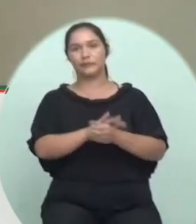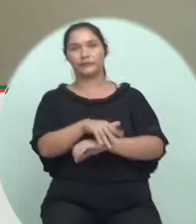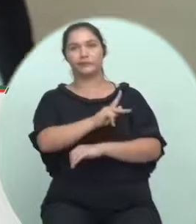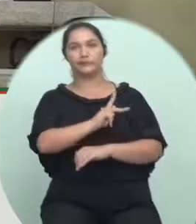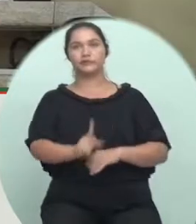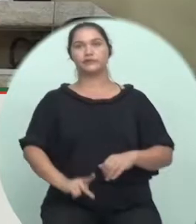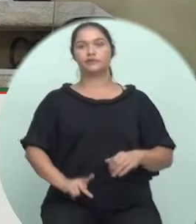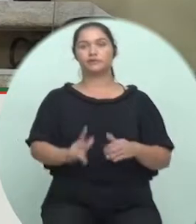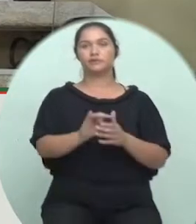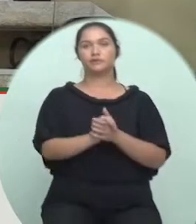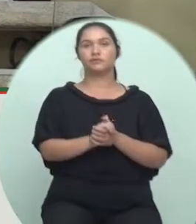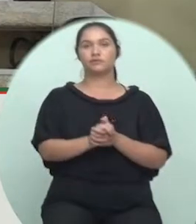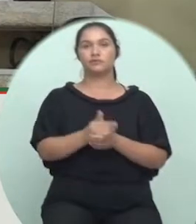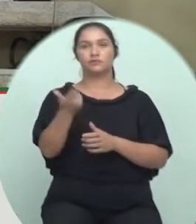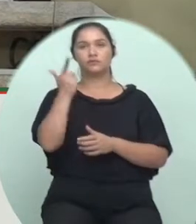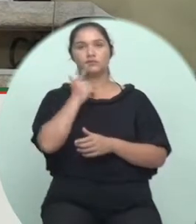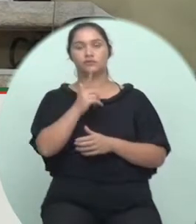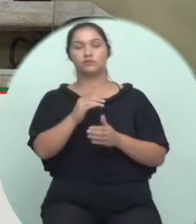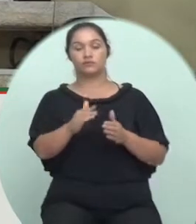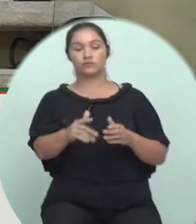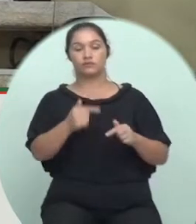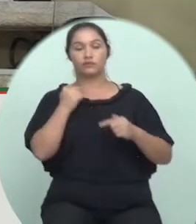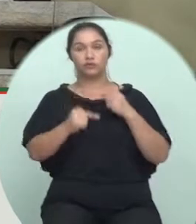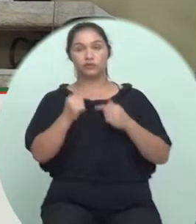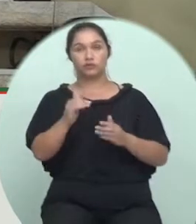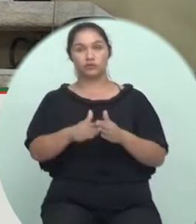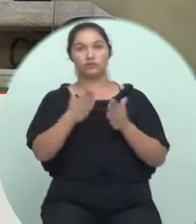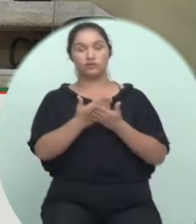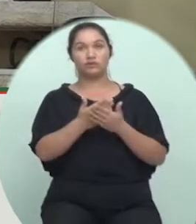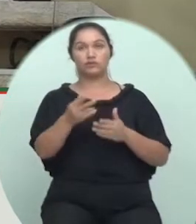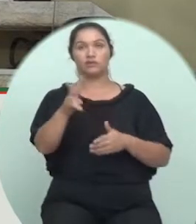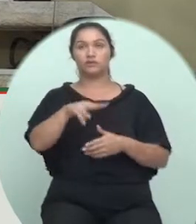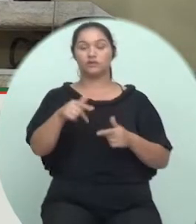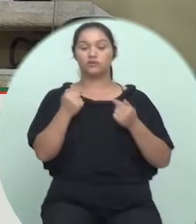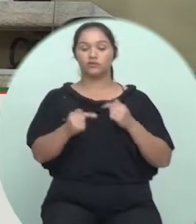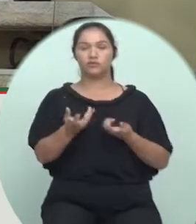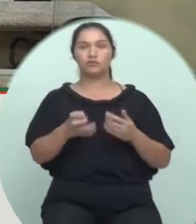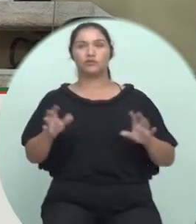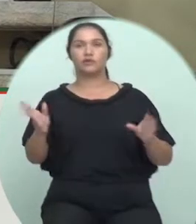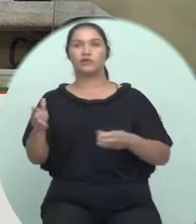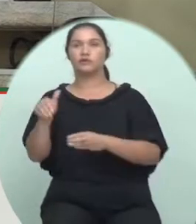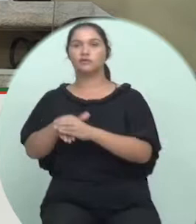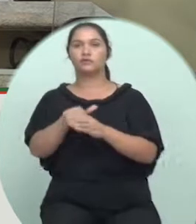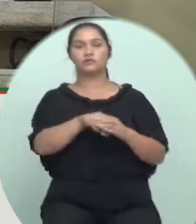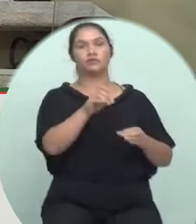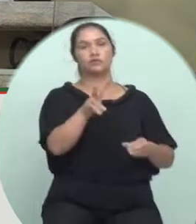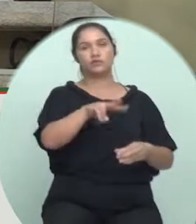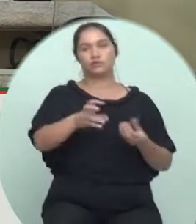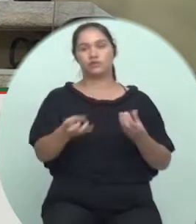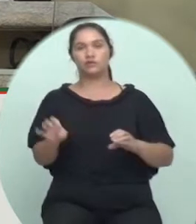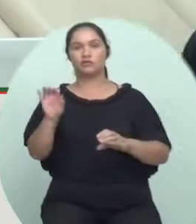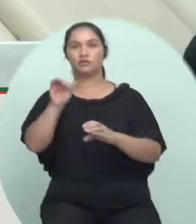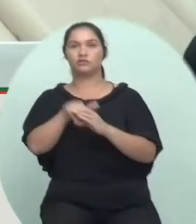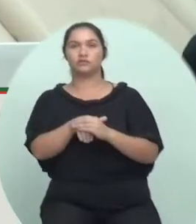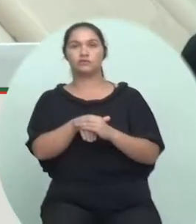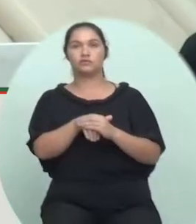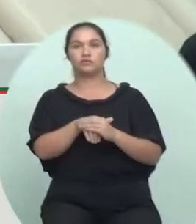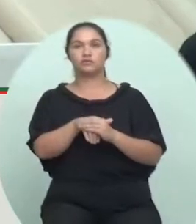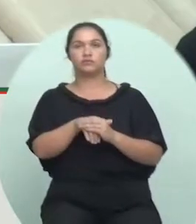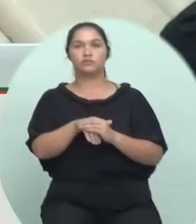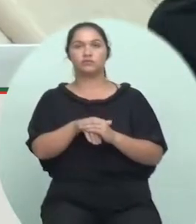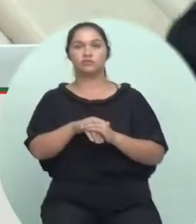presidente. O requerimento continua em discussão. Não havendo quem queira discutir, está em votação. Os contrários se